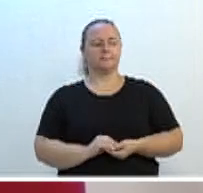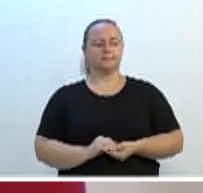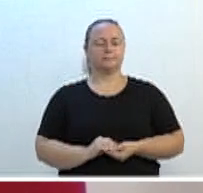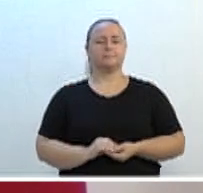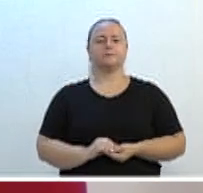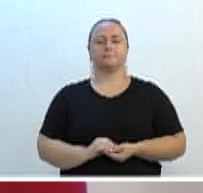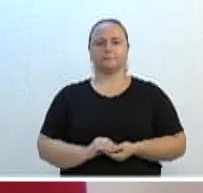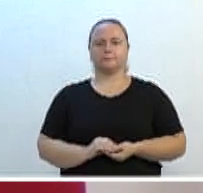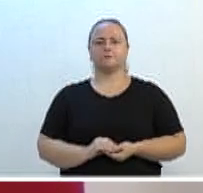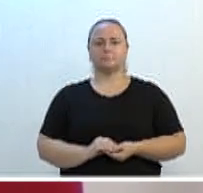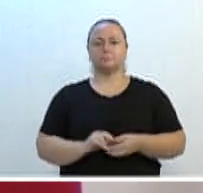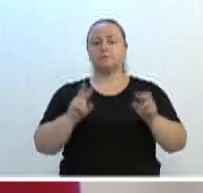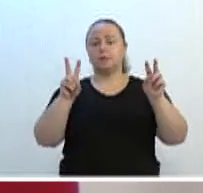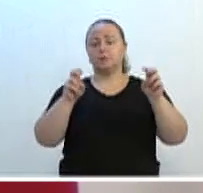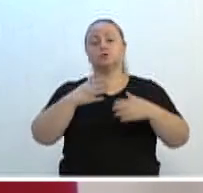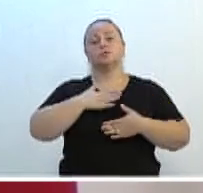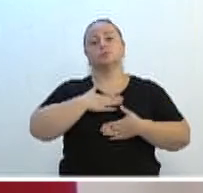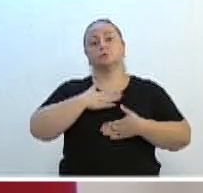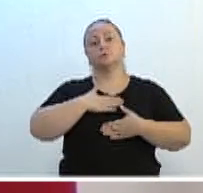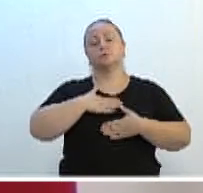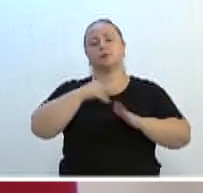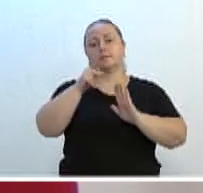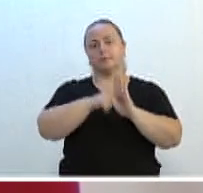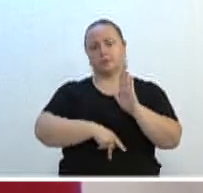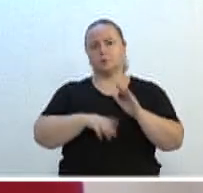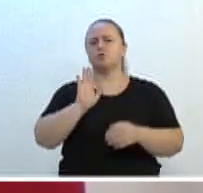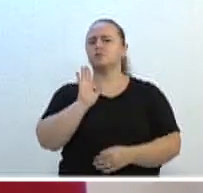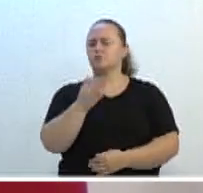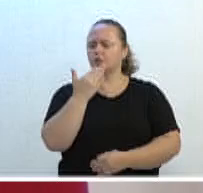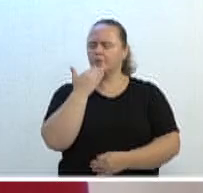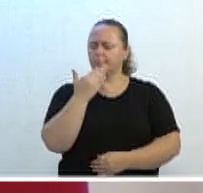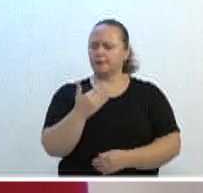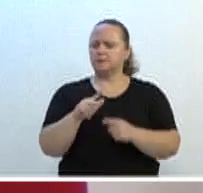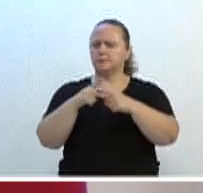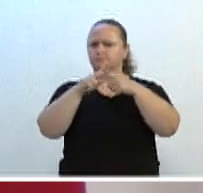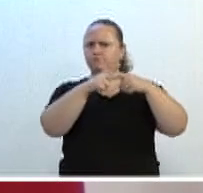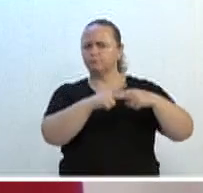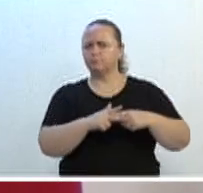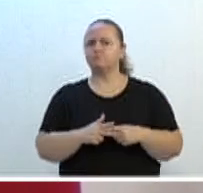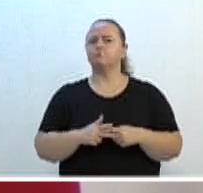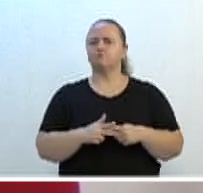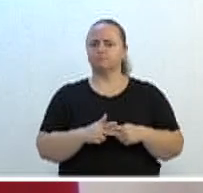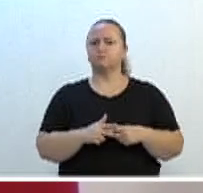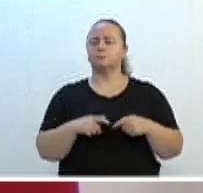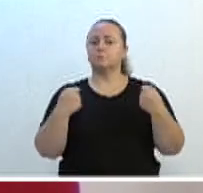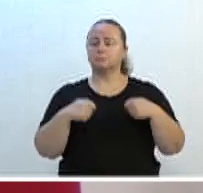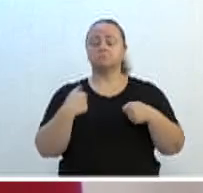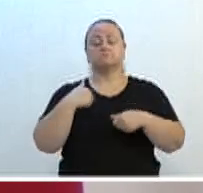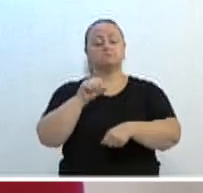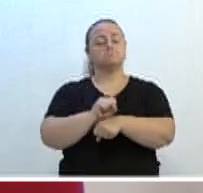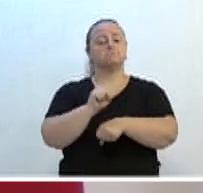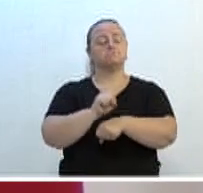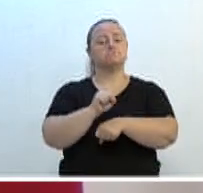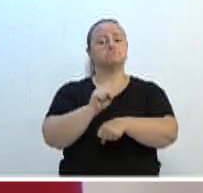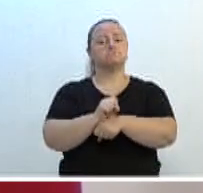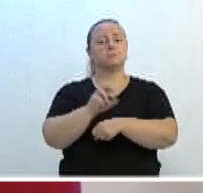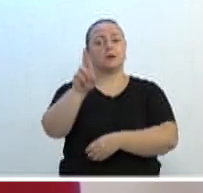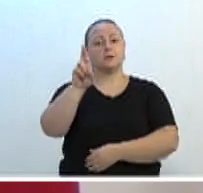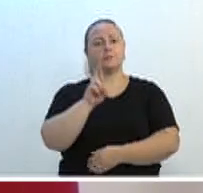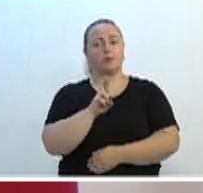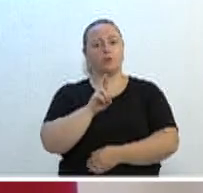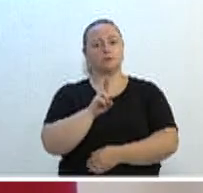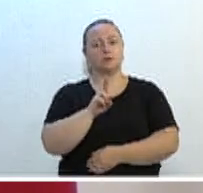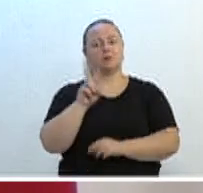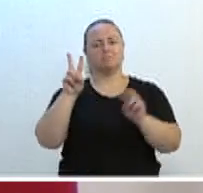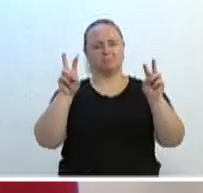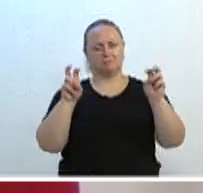ao meu projeto de lei. Eu já solicitei a ele que fizesse as correções e que desse direito de resposta. Eu estou no aguardo, não vou citar o nome, mas fico